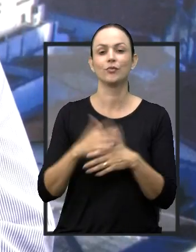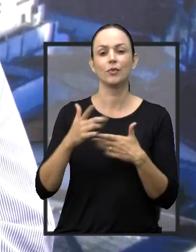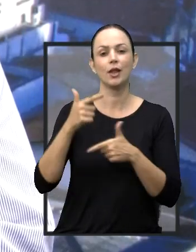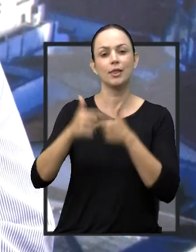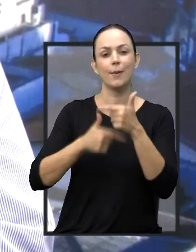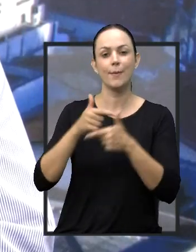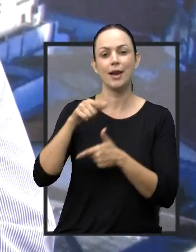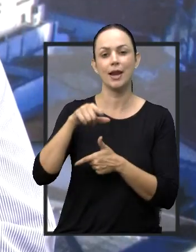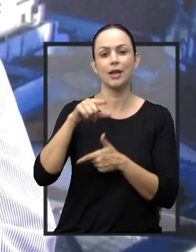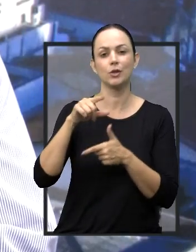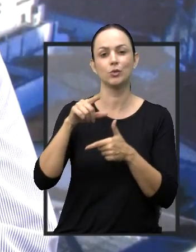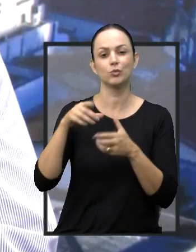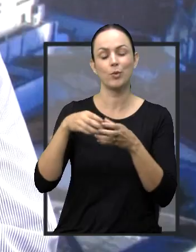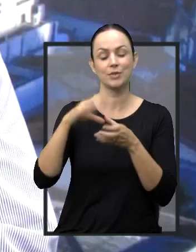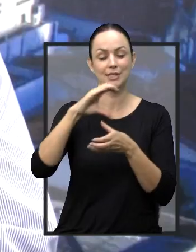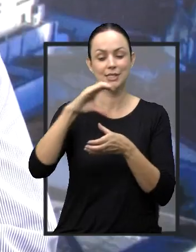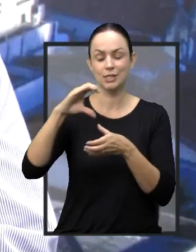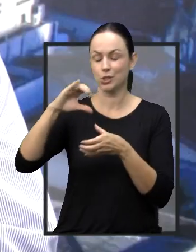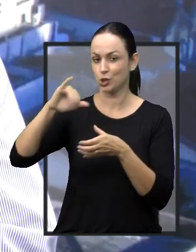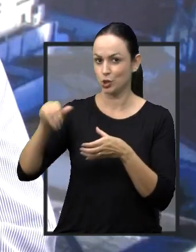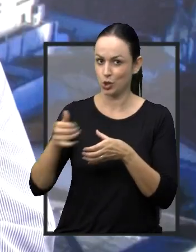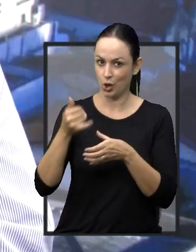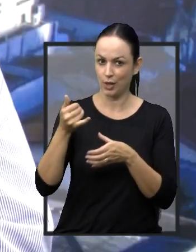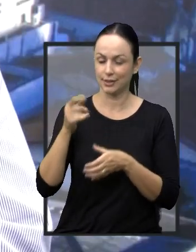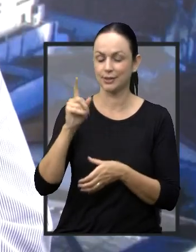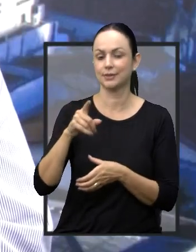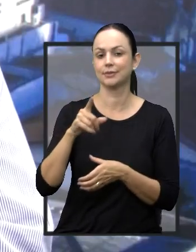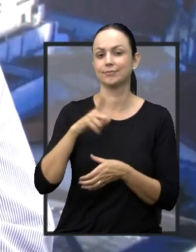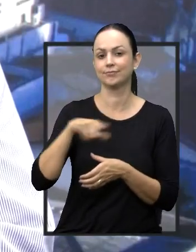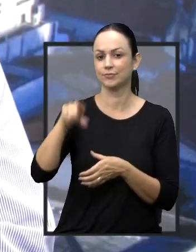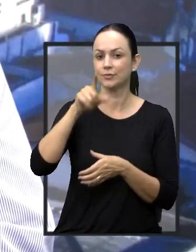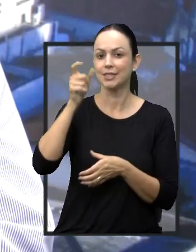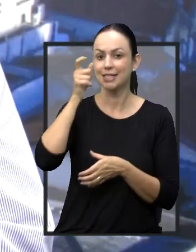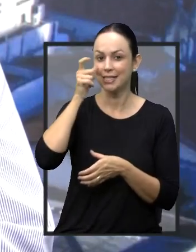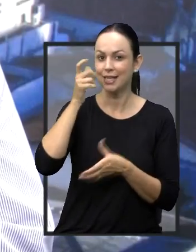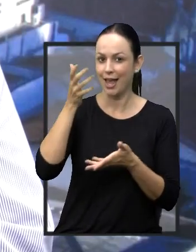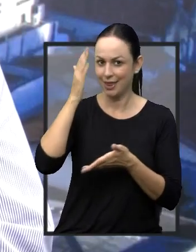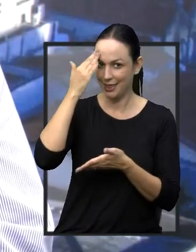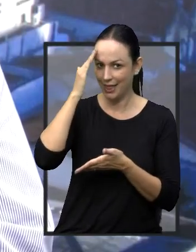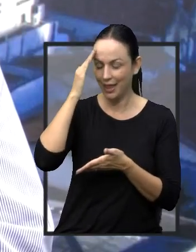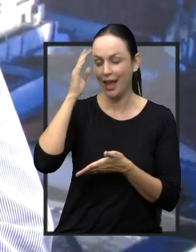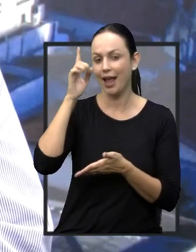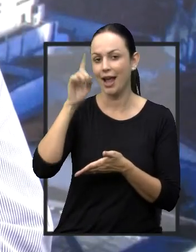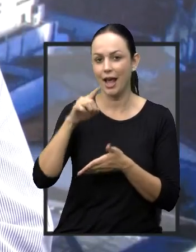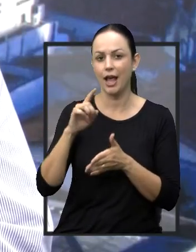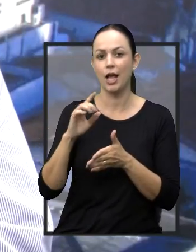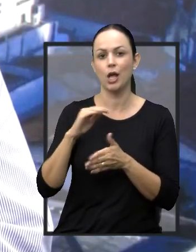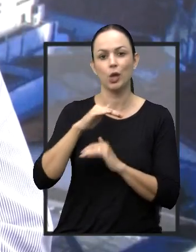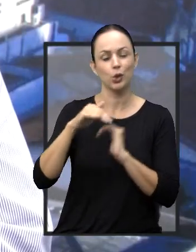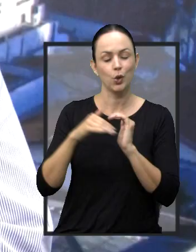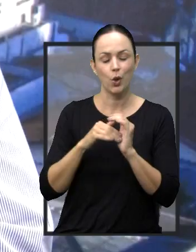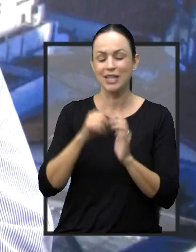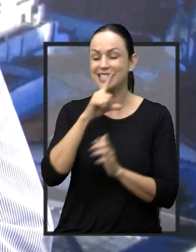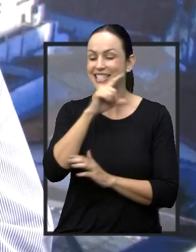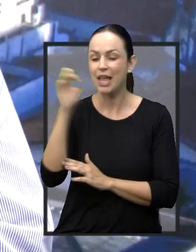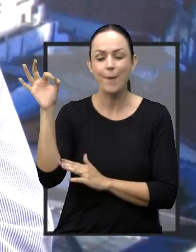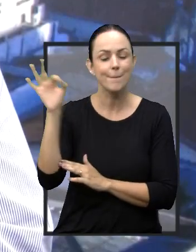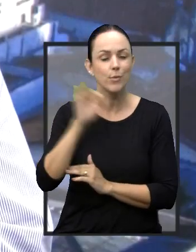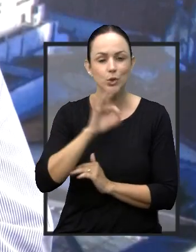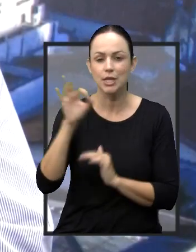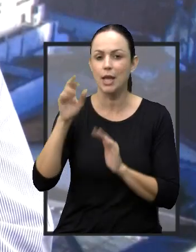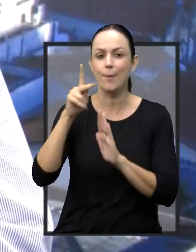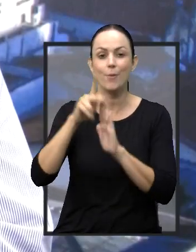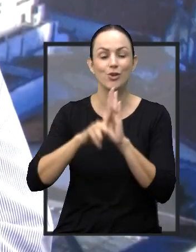trabalho da CCJ, para que quem está nos assistindo entenda, todos, 100% dos projetos de lei que